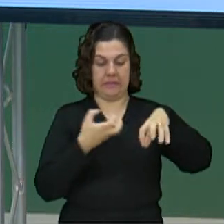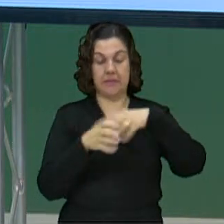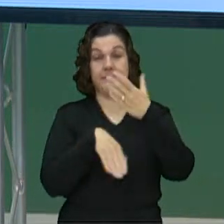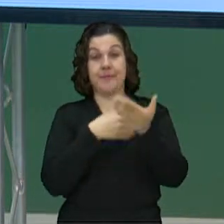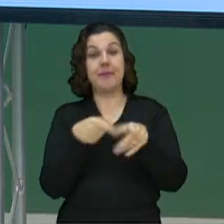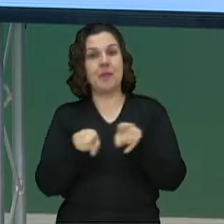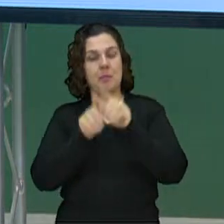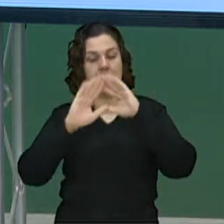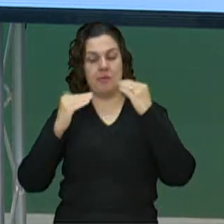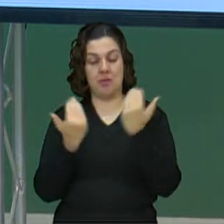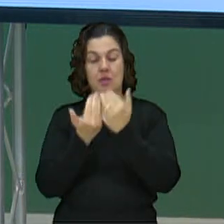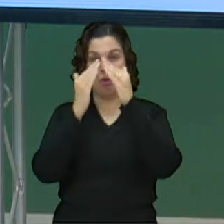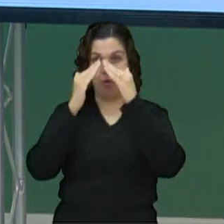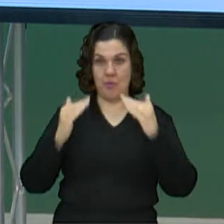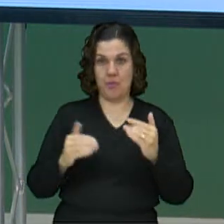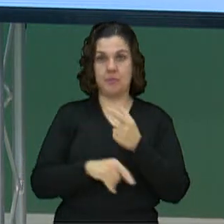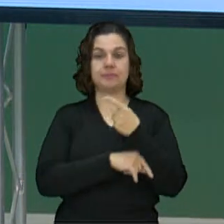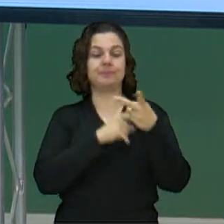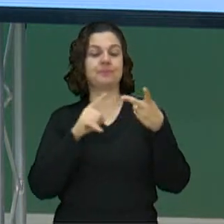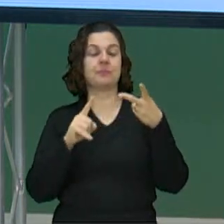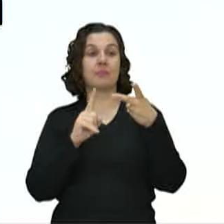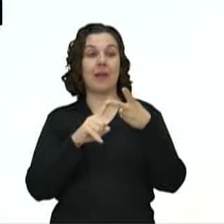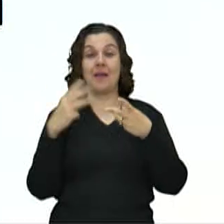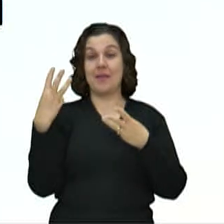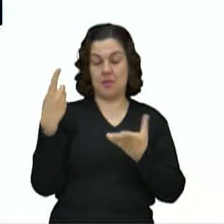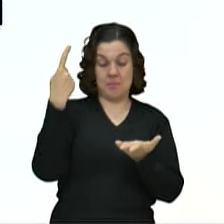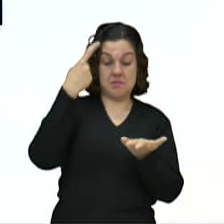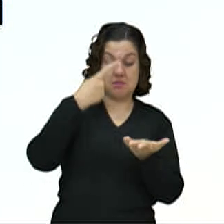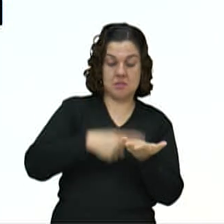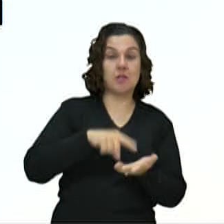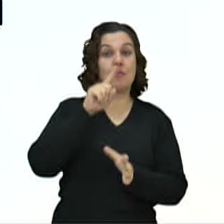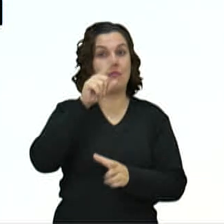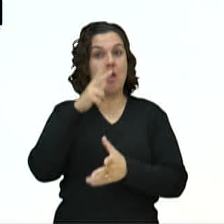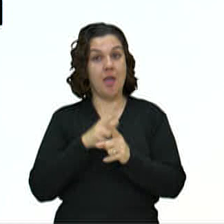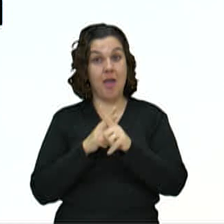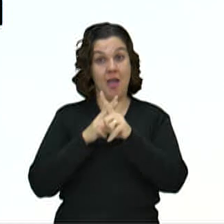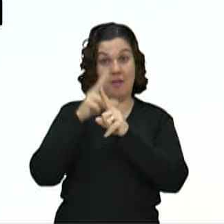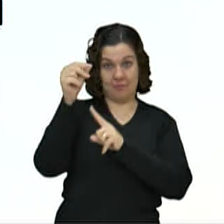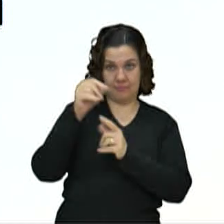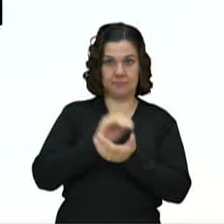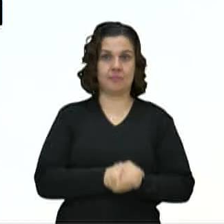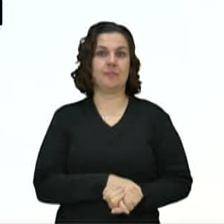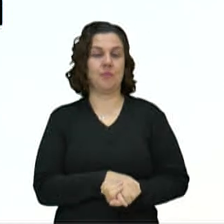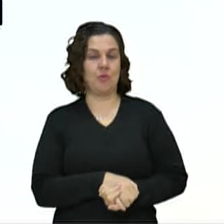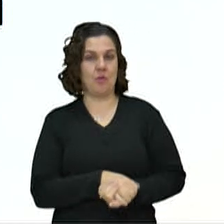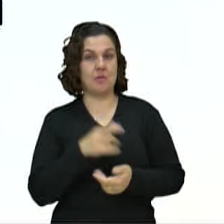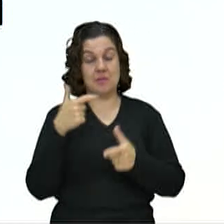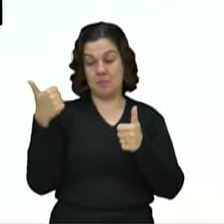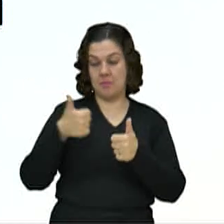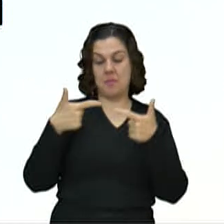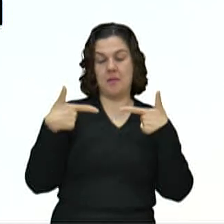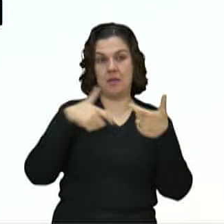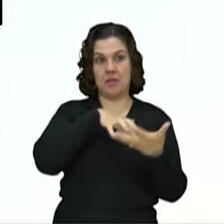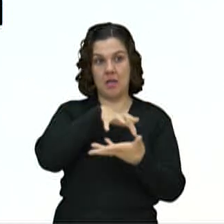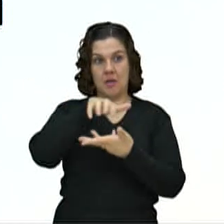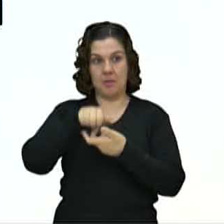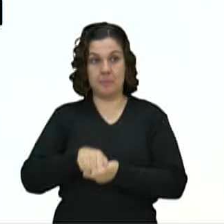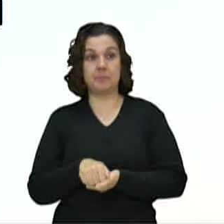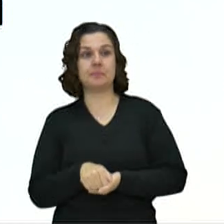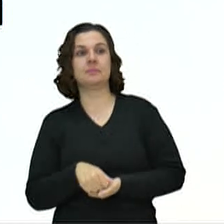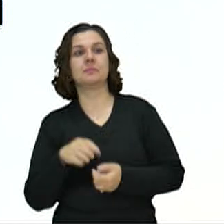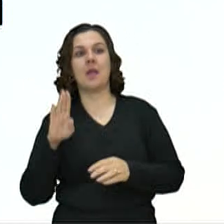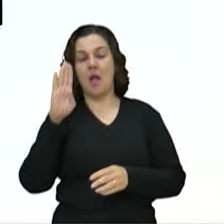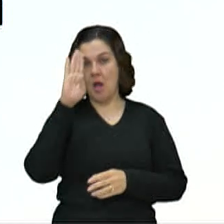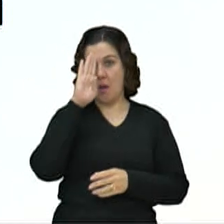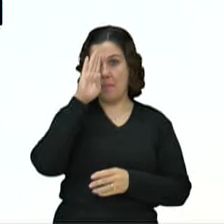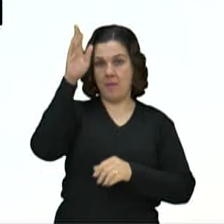as colônias. A Tríplice Entente foi a vitoriosa da Primeira Guerra Mundial. A